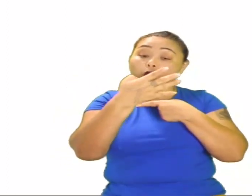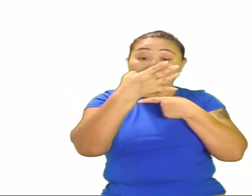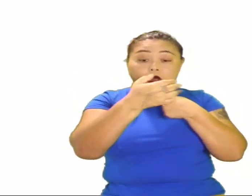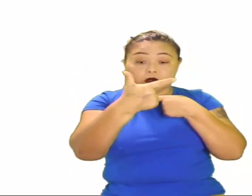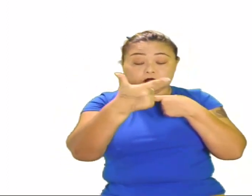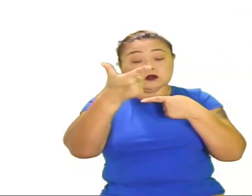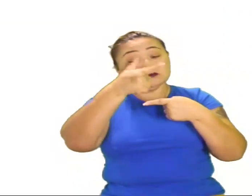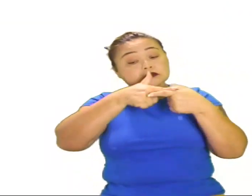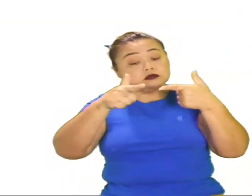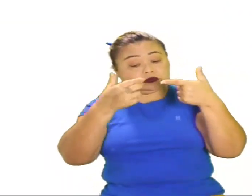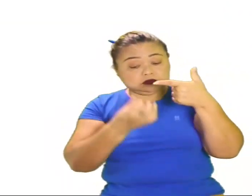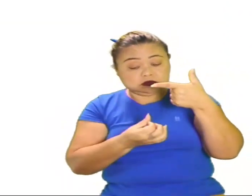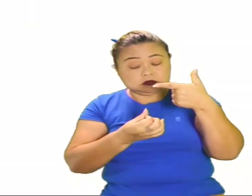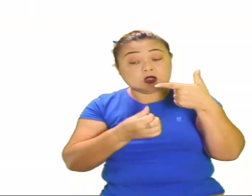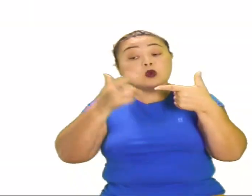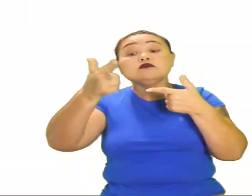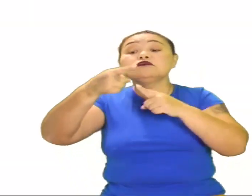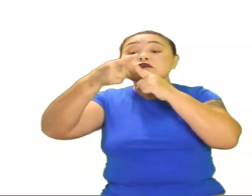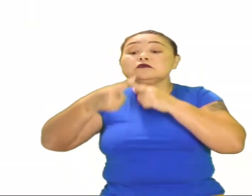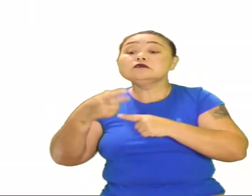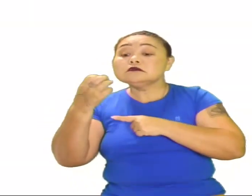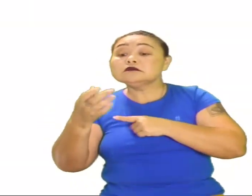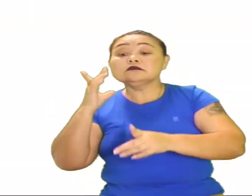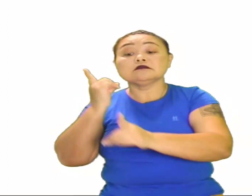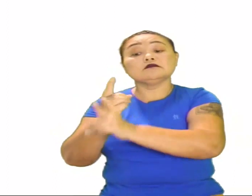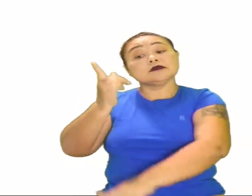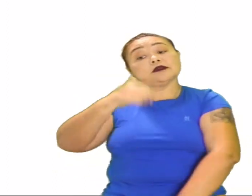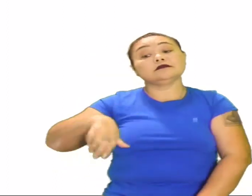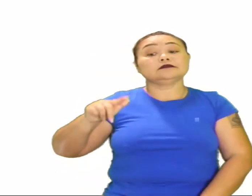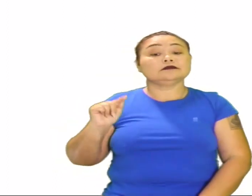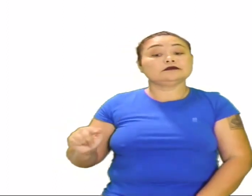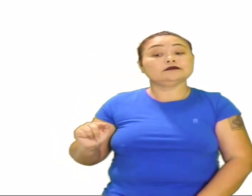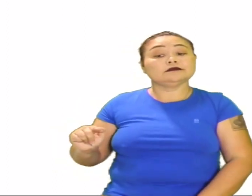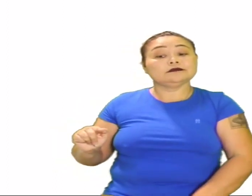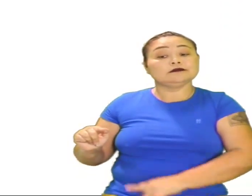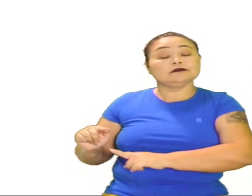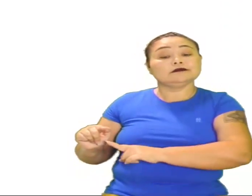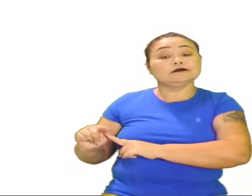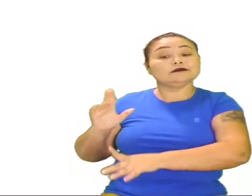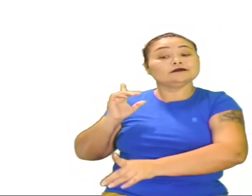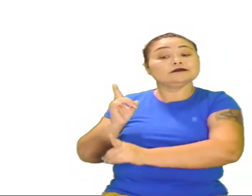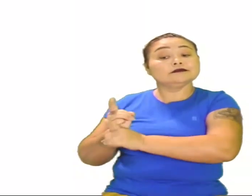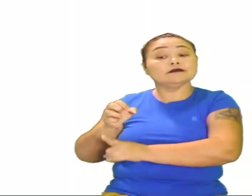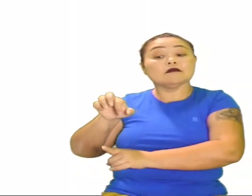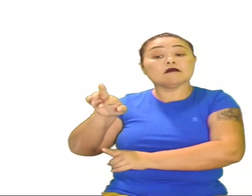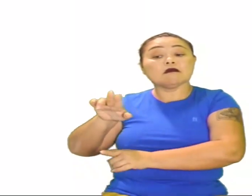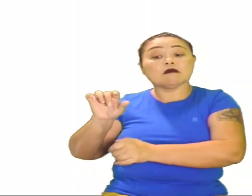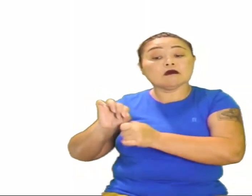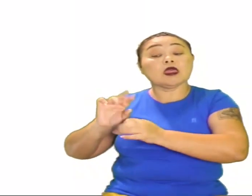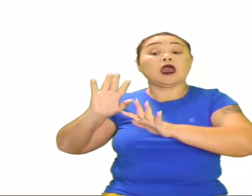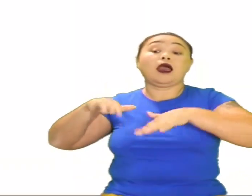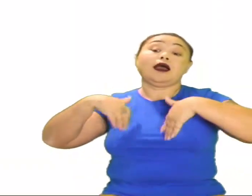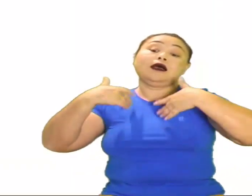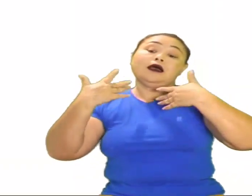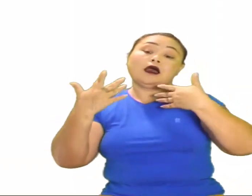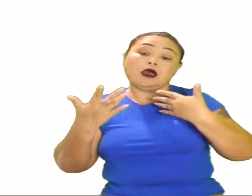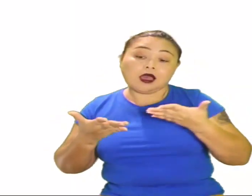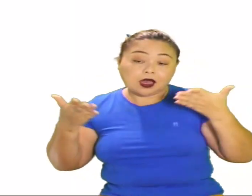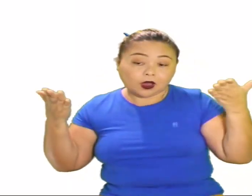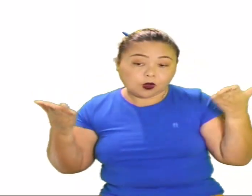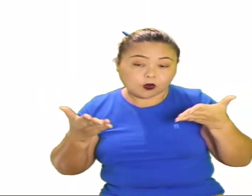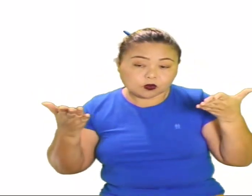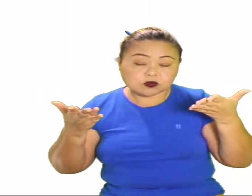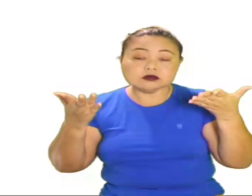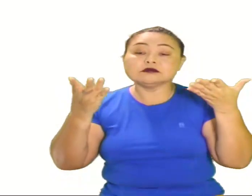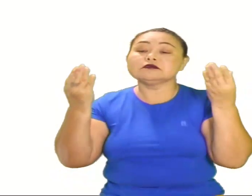do 6, quem é que vai dar resultado 42? 7. 7, né? Então, achamos a nossa amiga razão. Aí sim, agora a gente pode